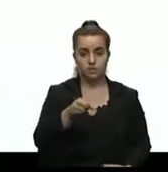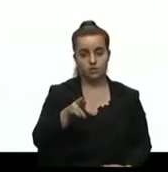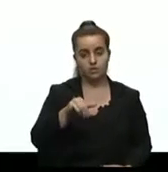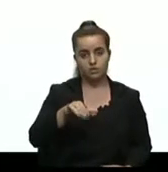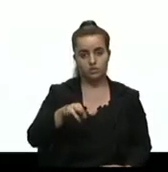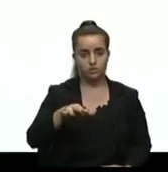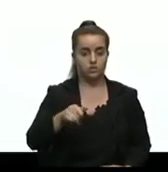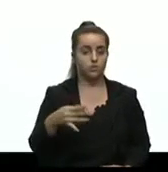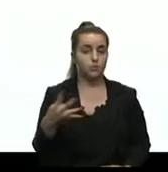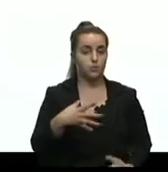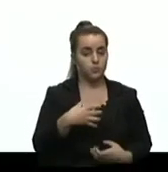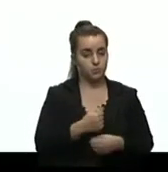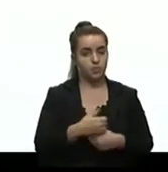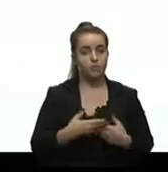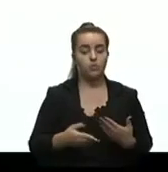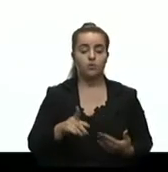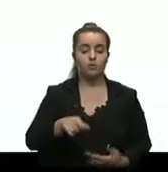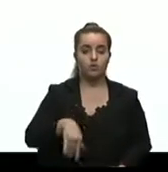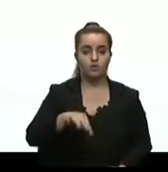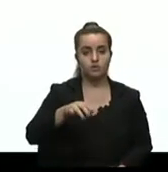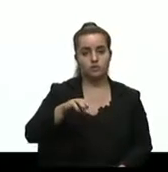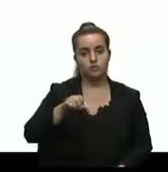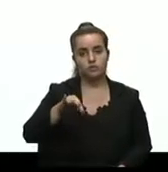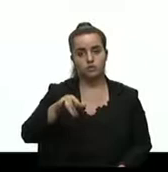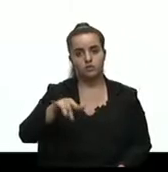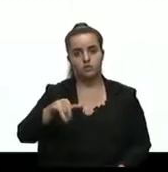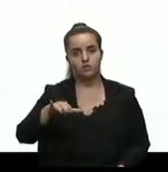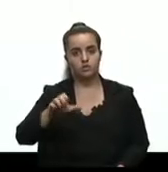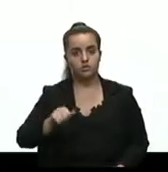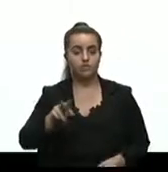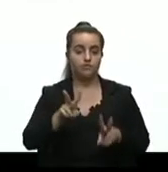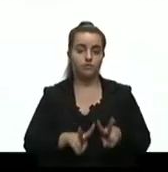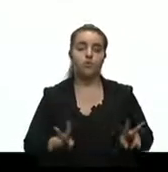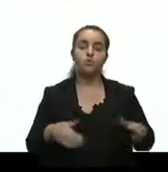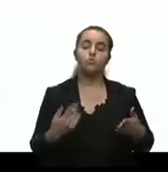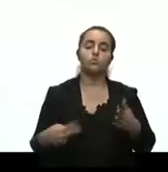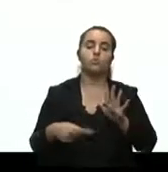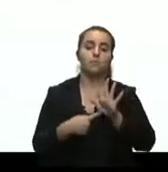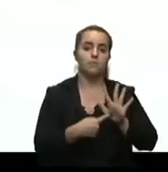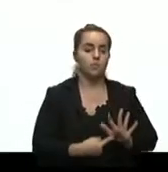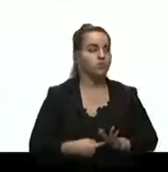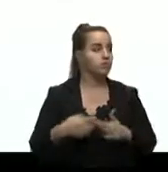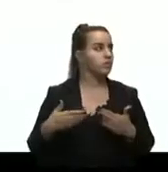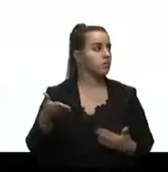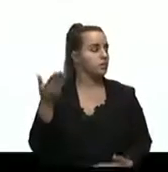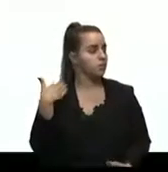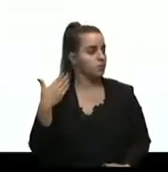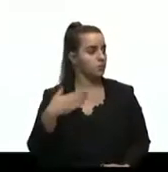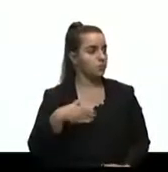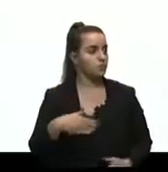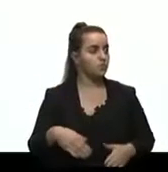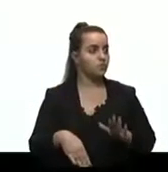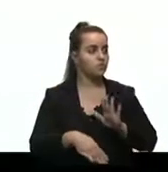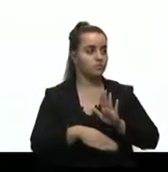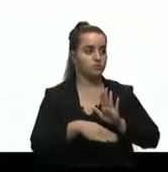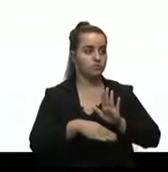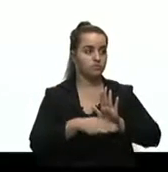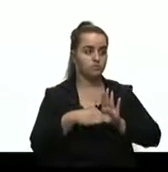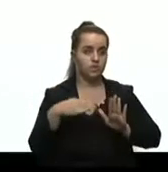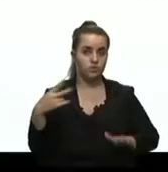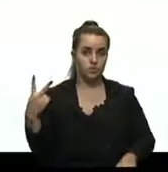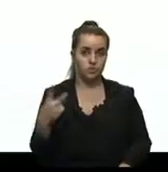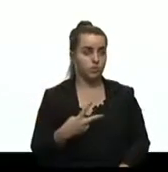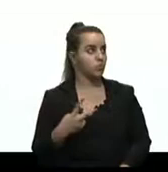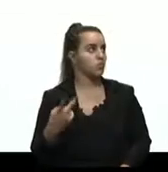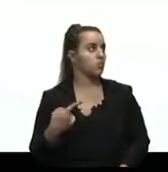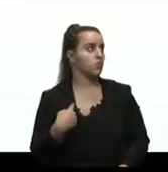4, calcular a estatística a partir da amostra. Então, lá no passo